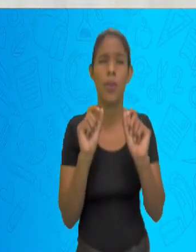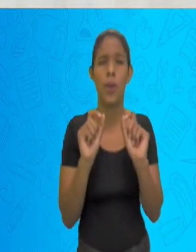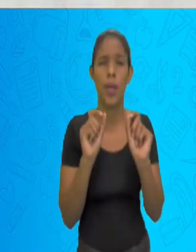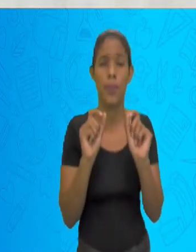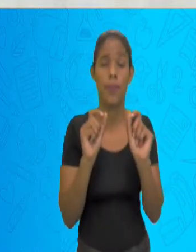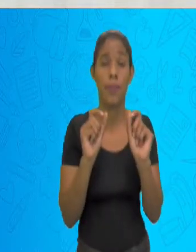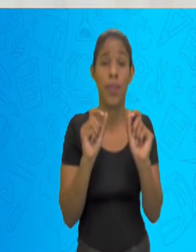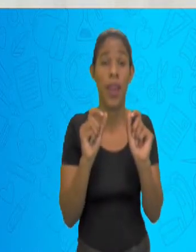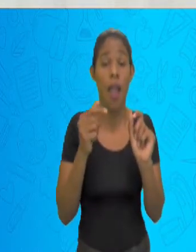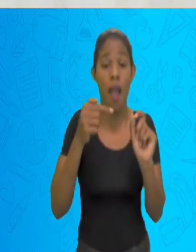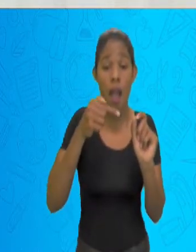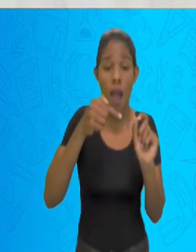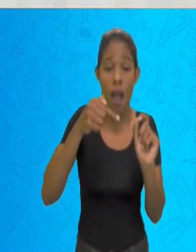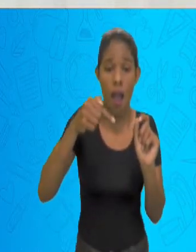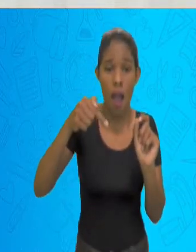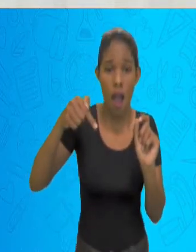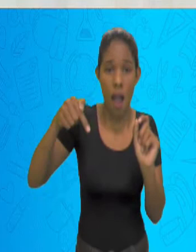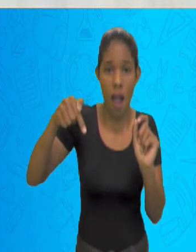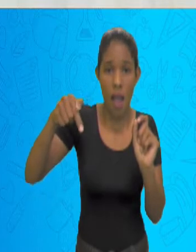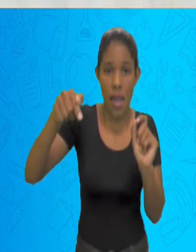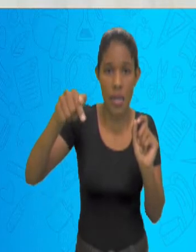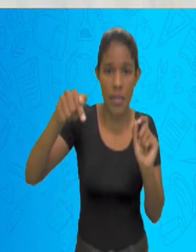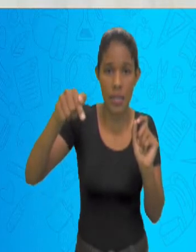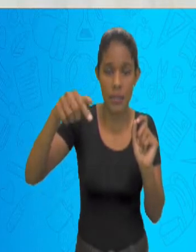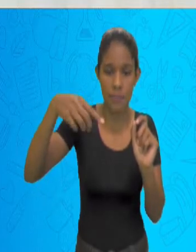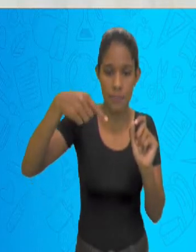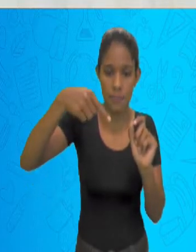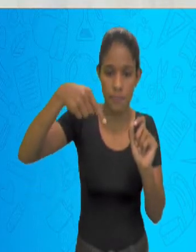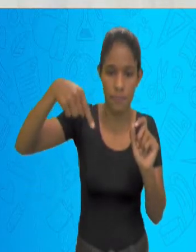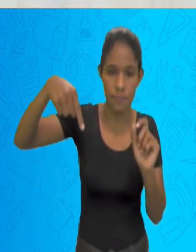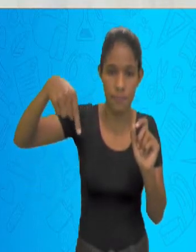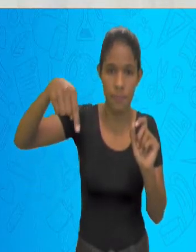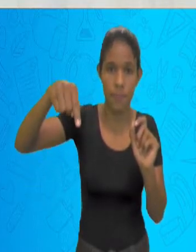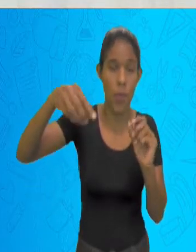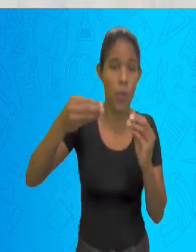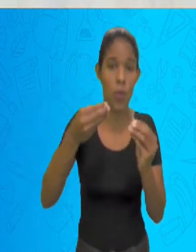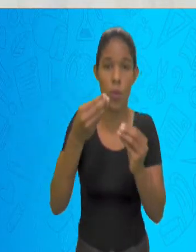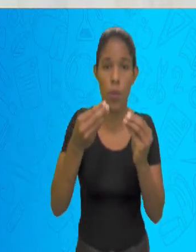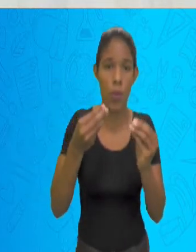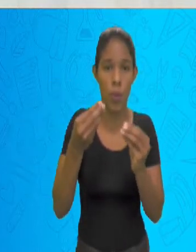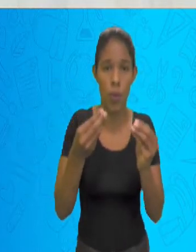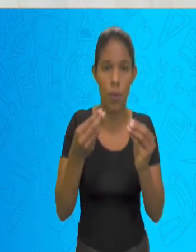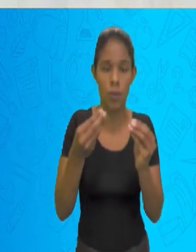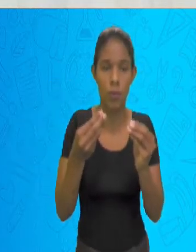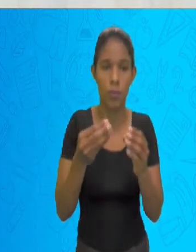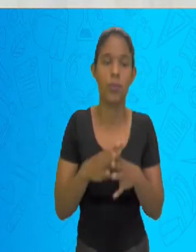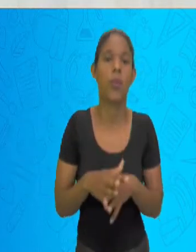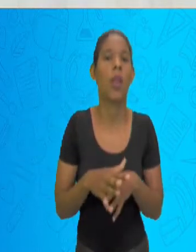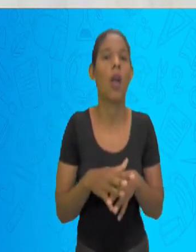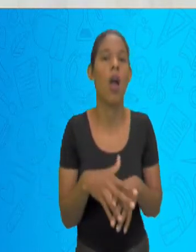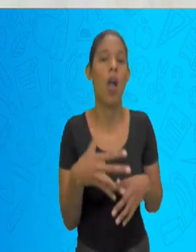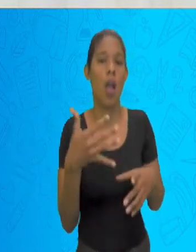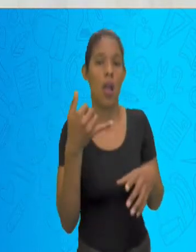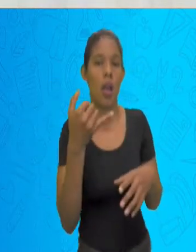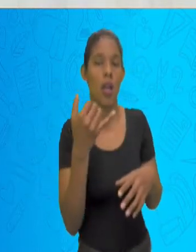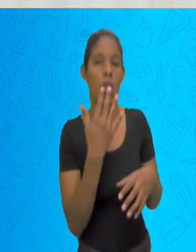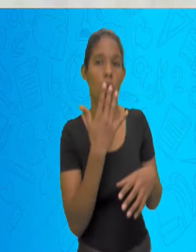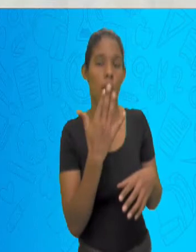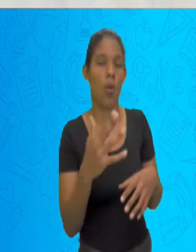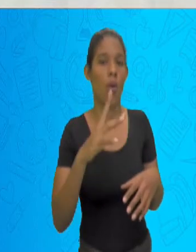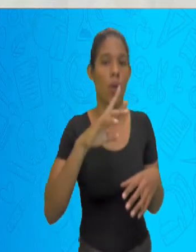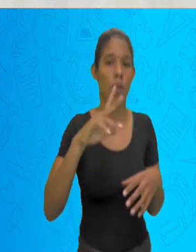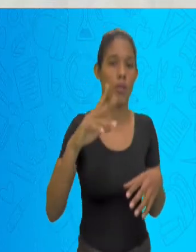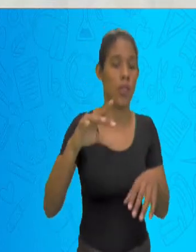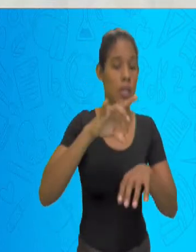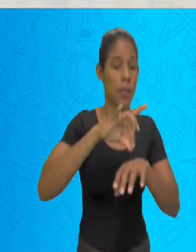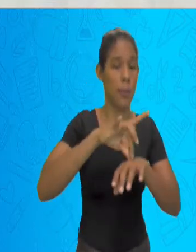minhas arestas? Vou representar as arestas para vocês com outra cor. Vamos pegar aqui o preto. As